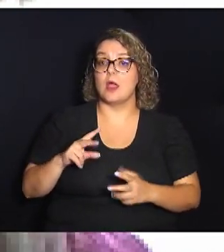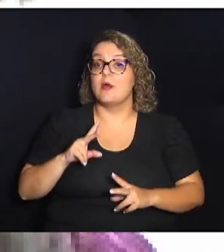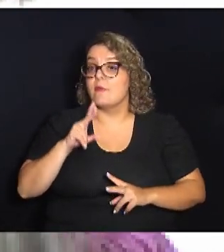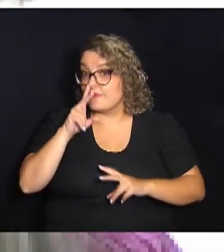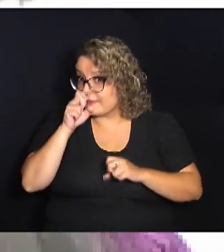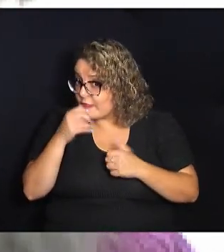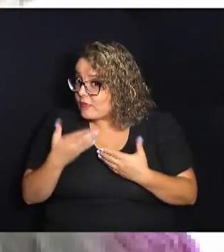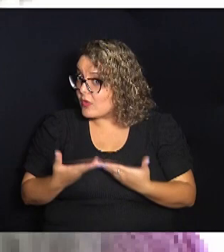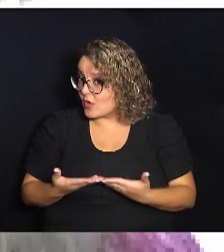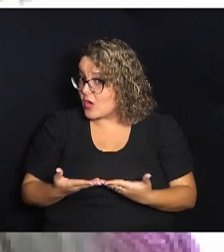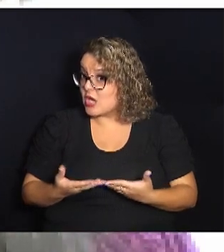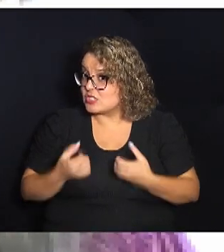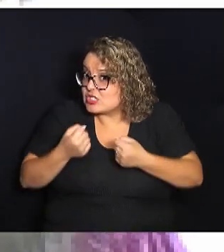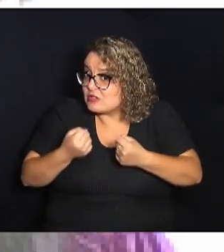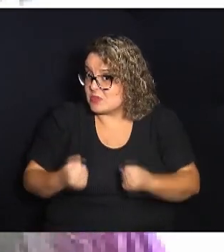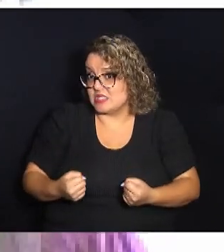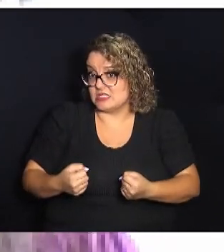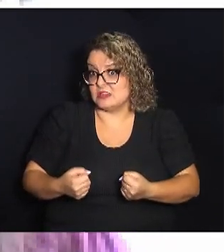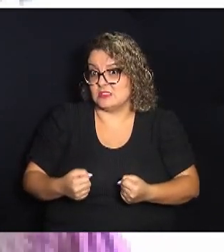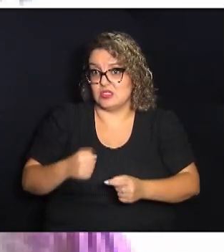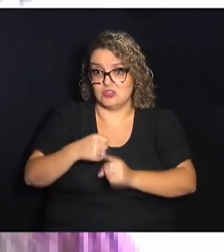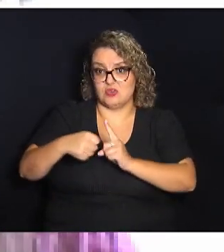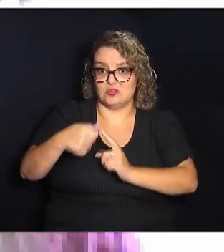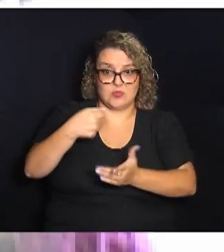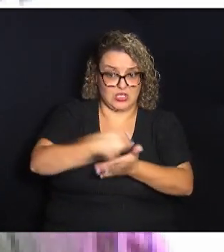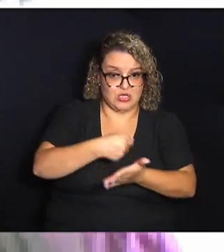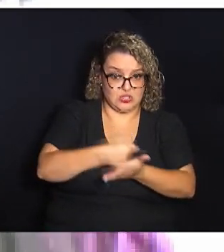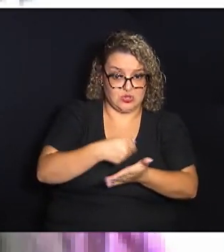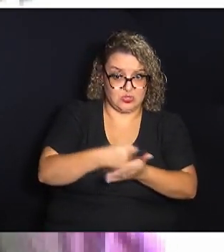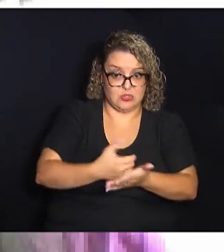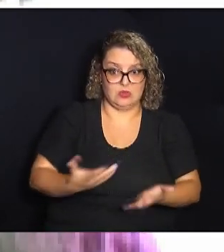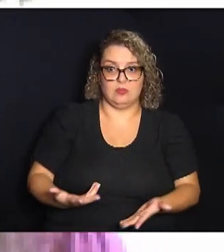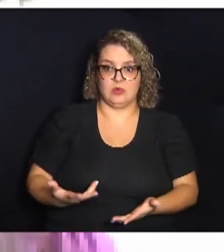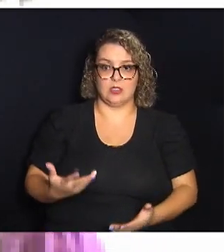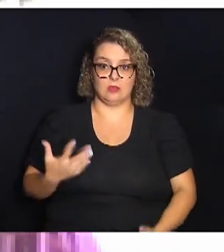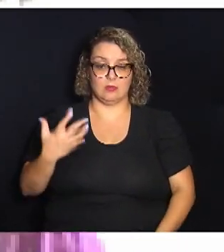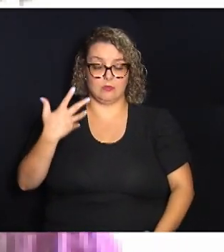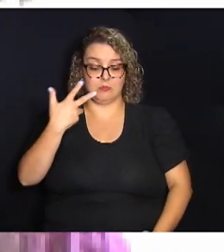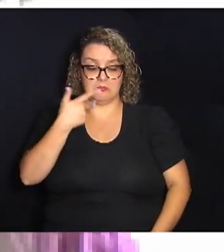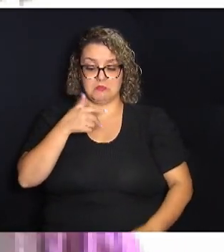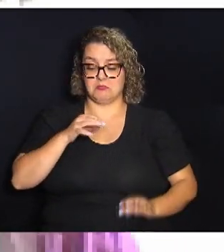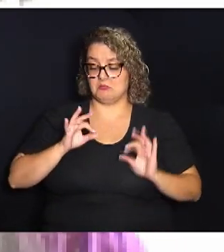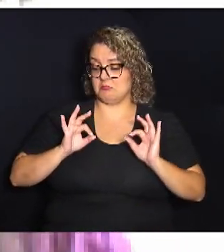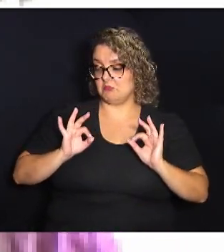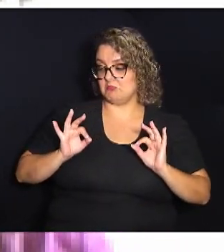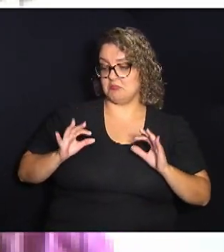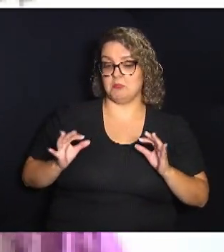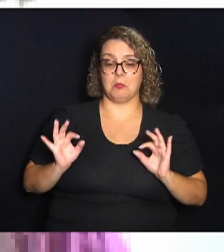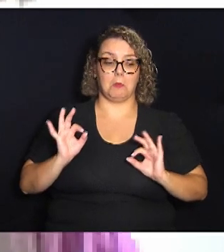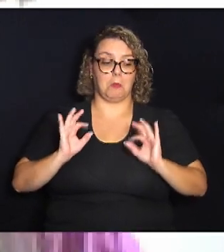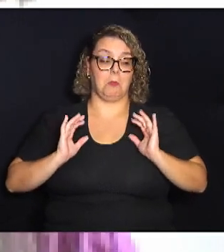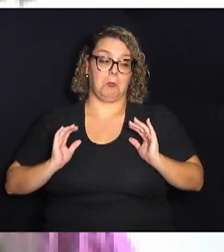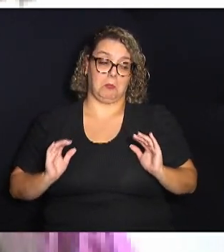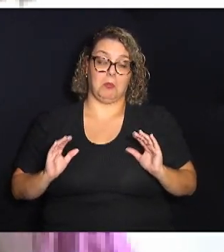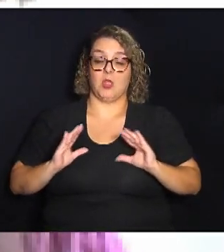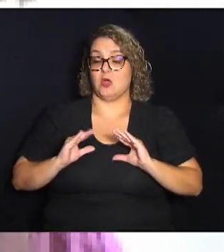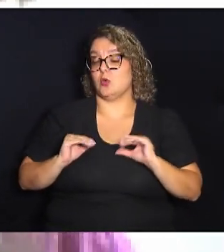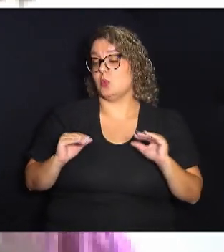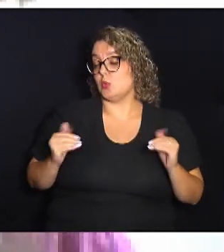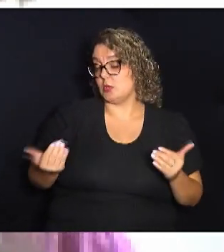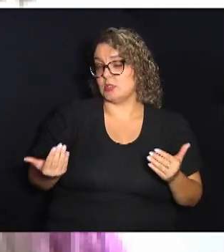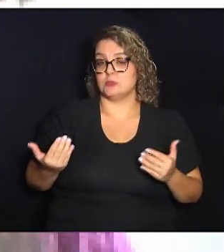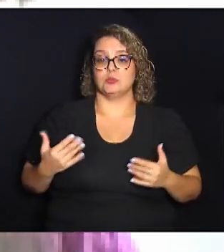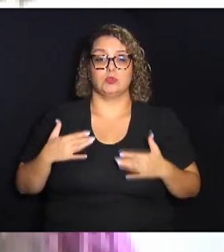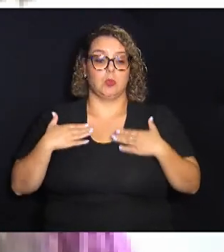né? A gente é muito cobrado socialmente que a gente seja bonita, que a gente esteja bem, que a gente esteja confortável, que a gente esteja sempre com o